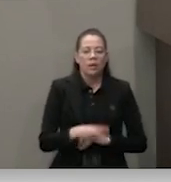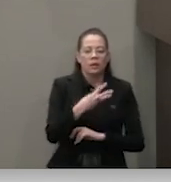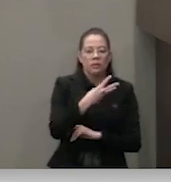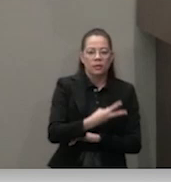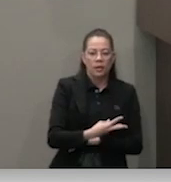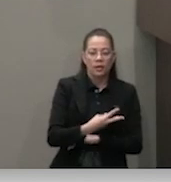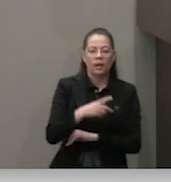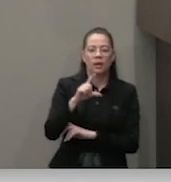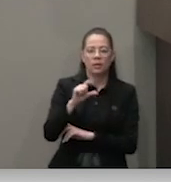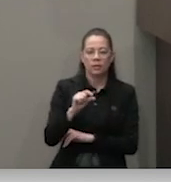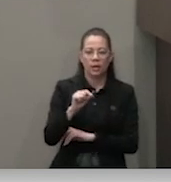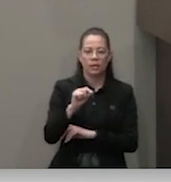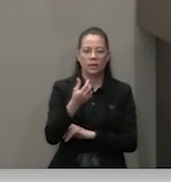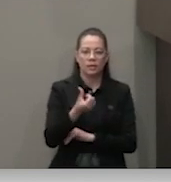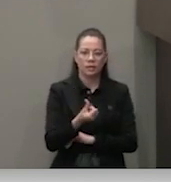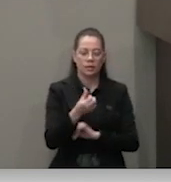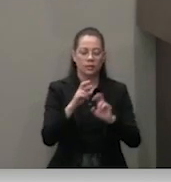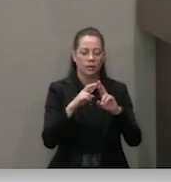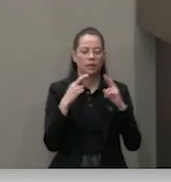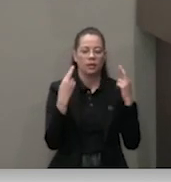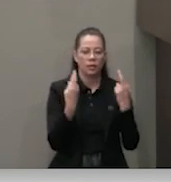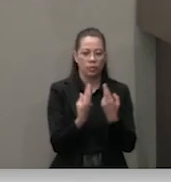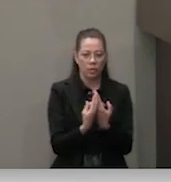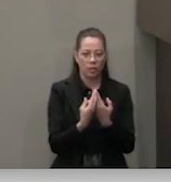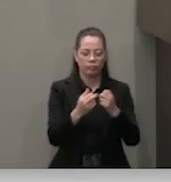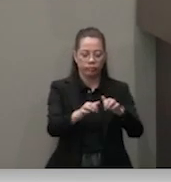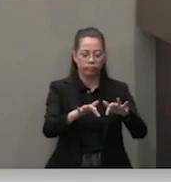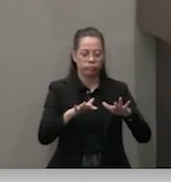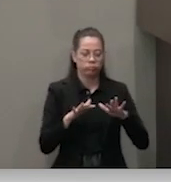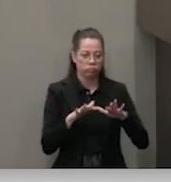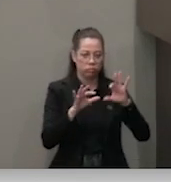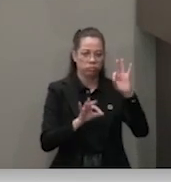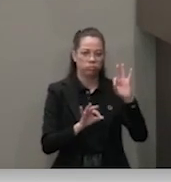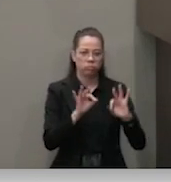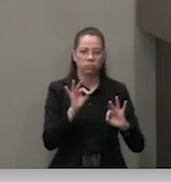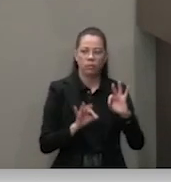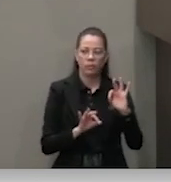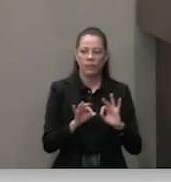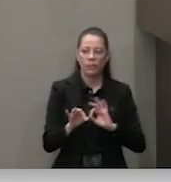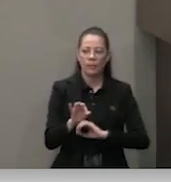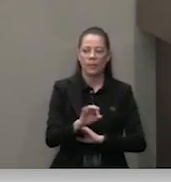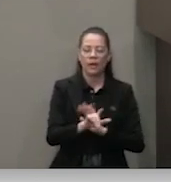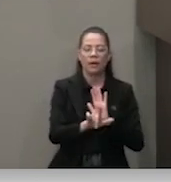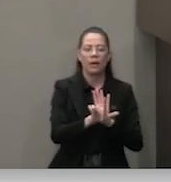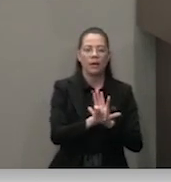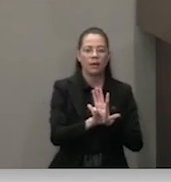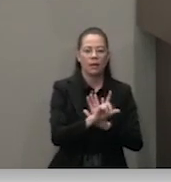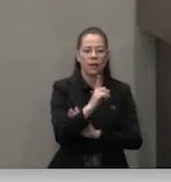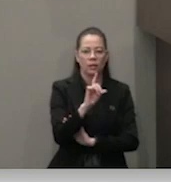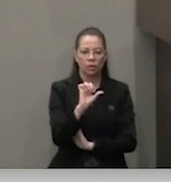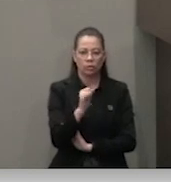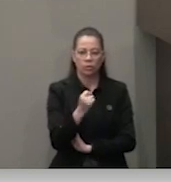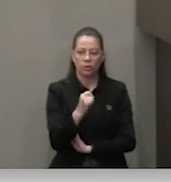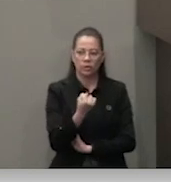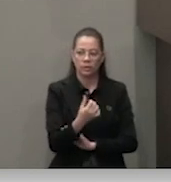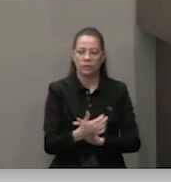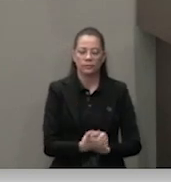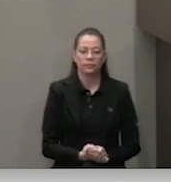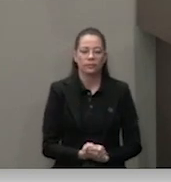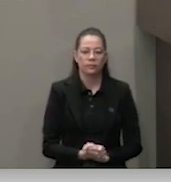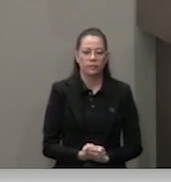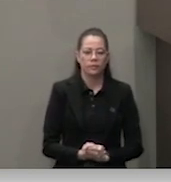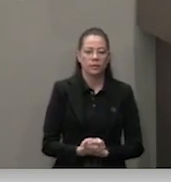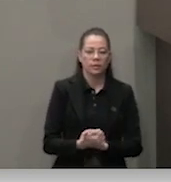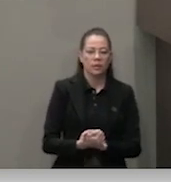de2022 16ª reunião plenária ordinária da 18ª legislatura